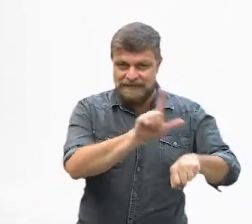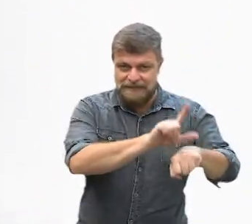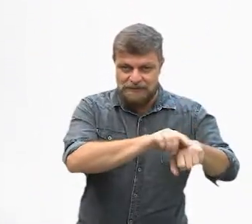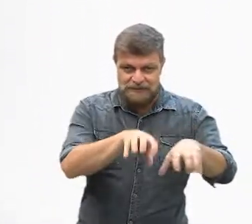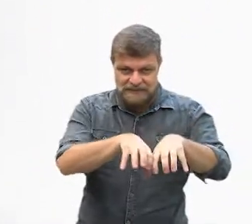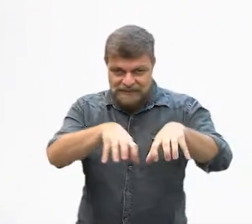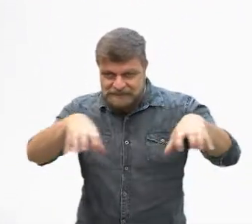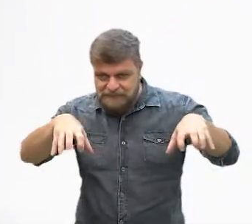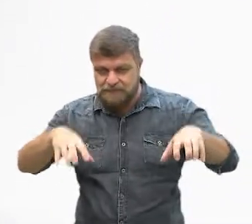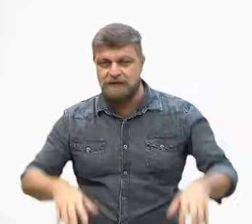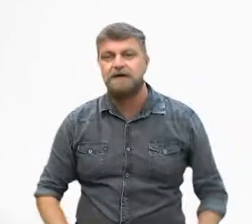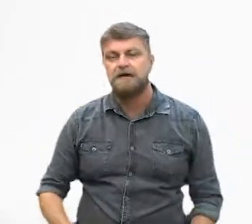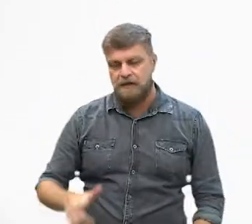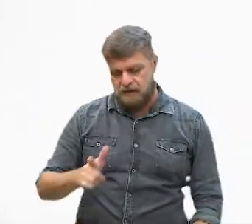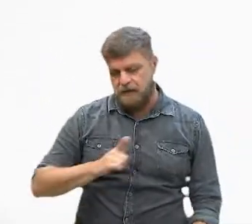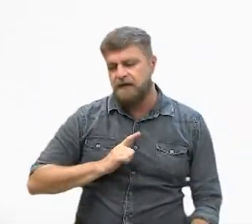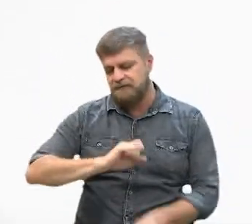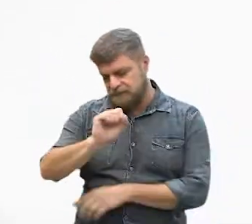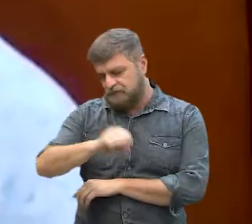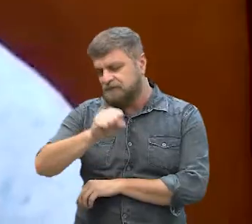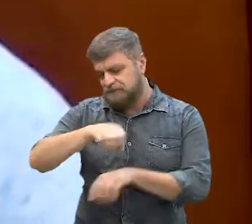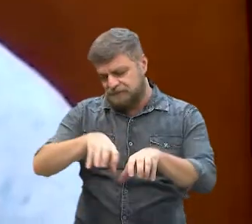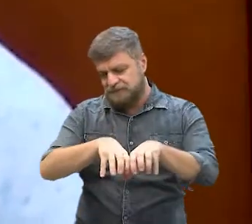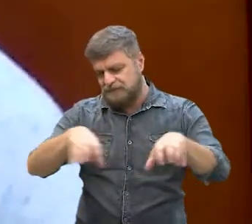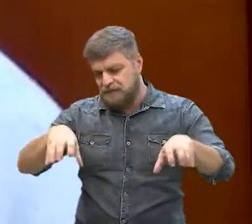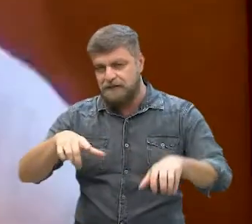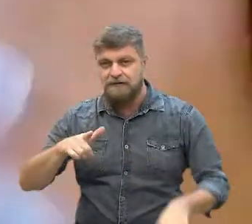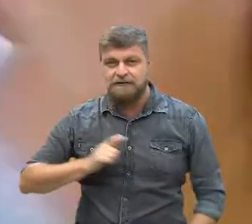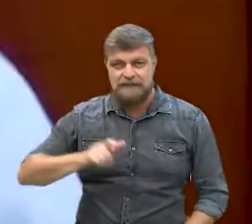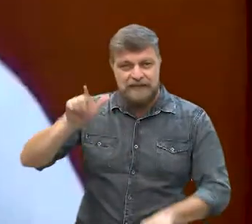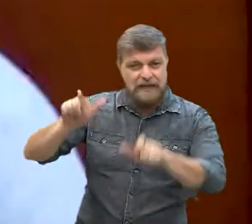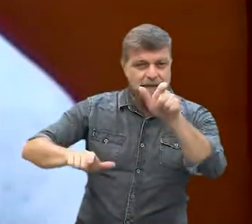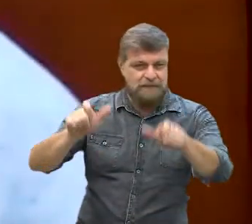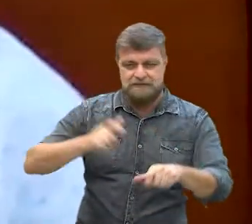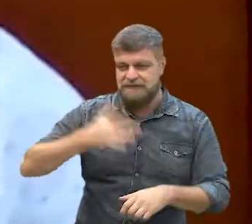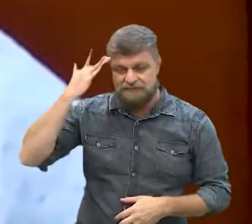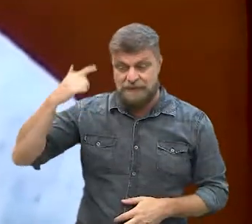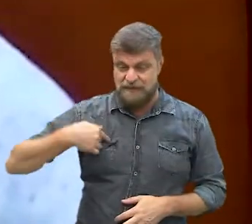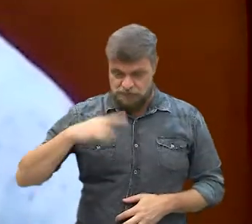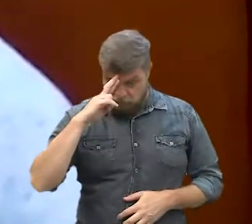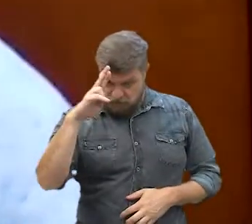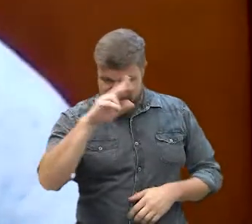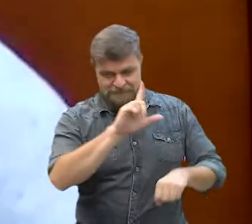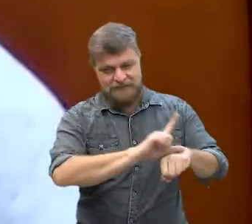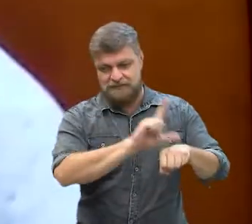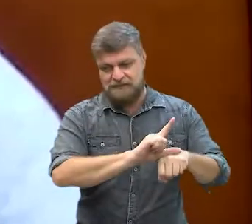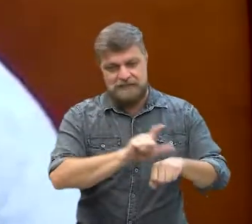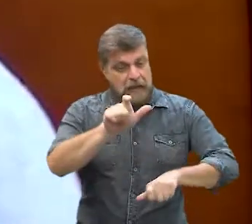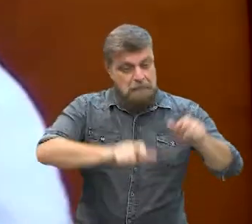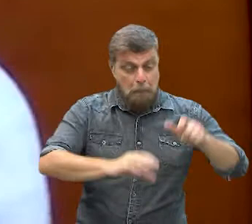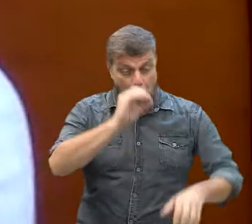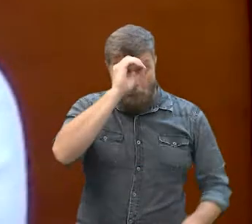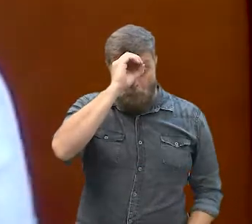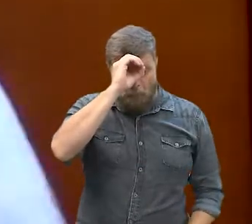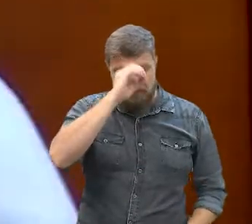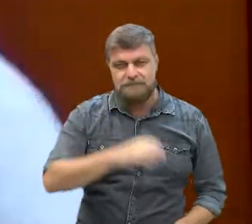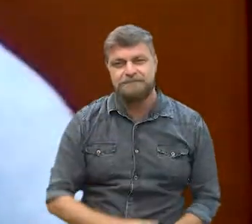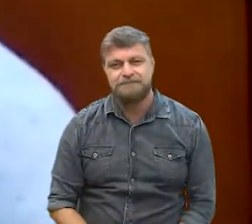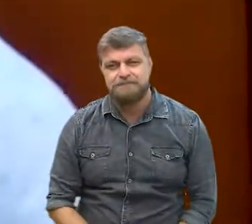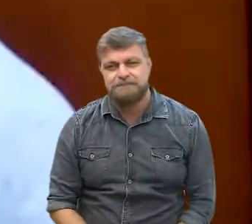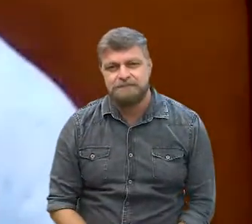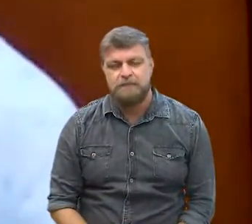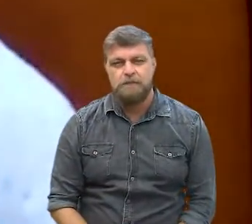tudo separadinho ou você mistura tudo? Tem separado. Tem pessoas que nem sabem que eu sou dono da hamburgueria, na verdade. A gente separa bastante,